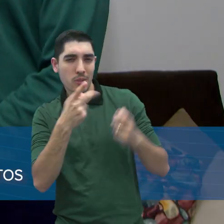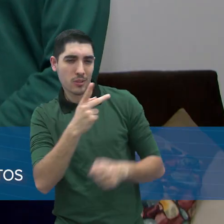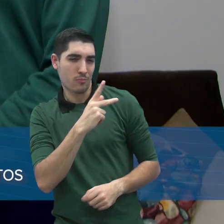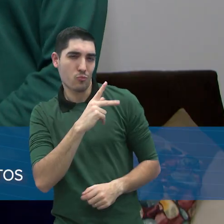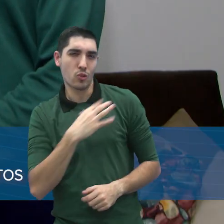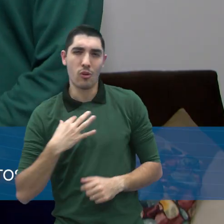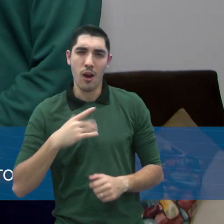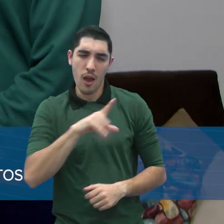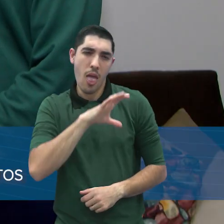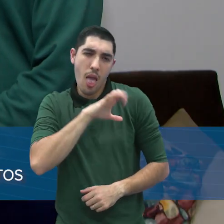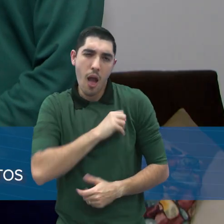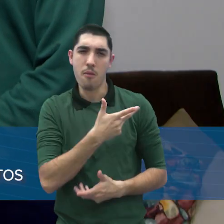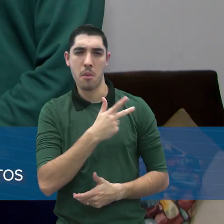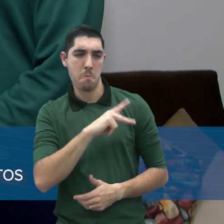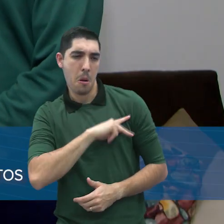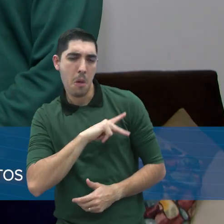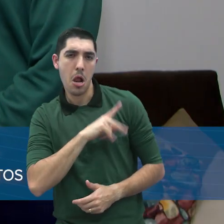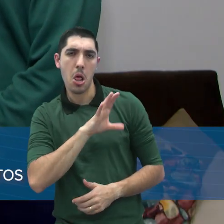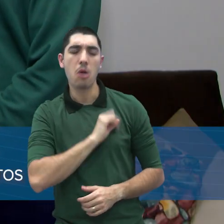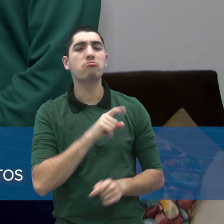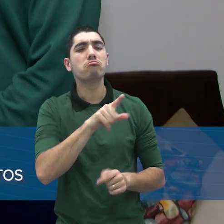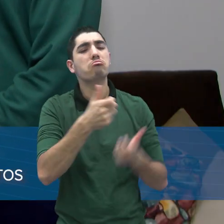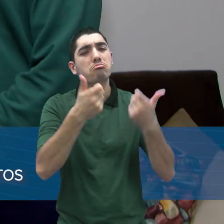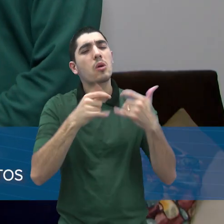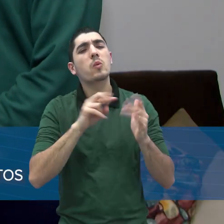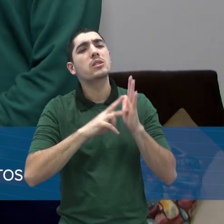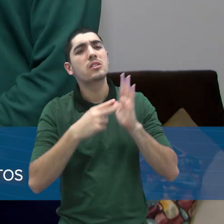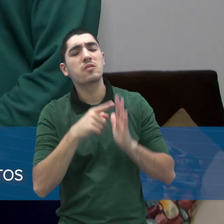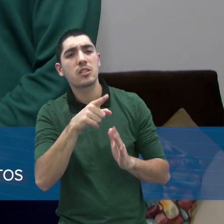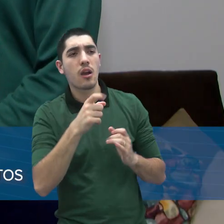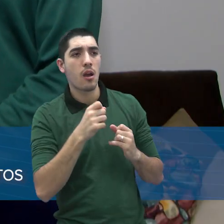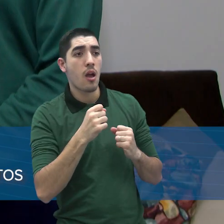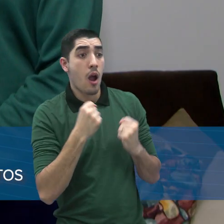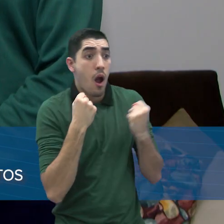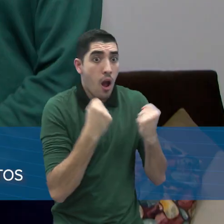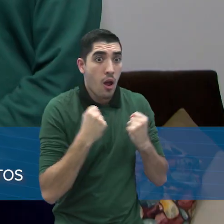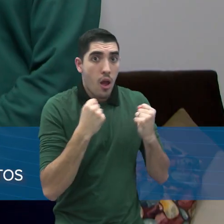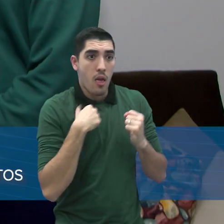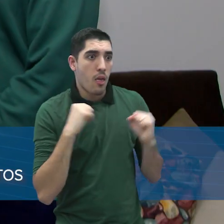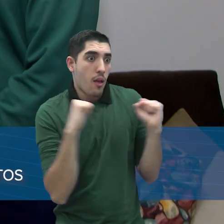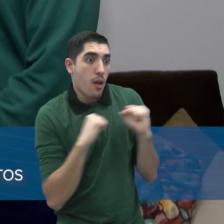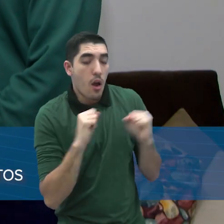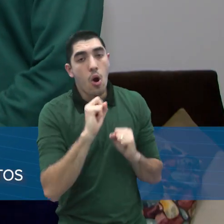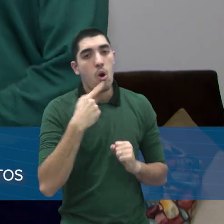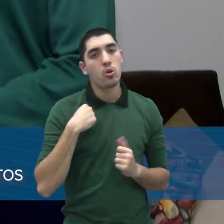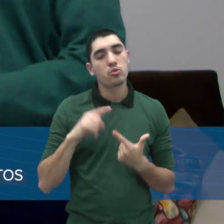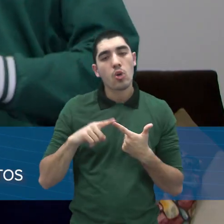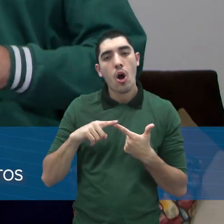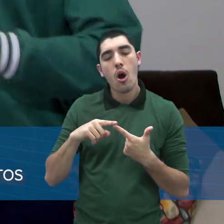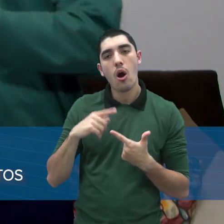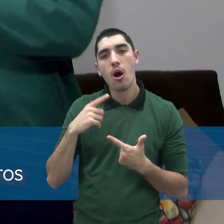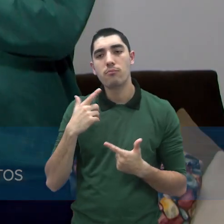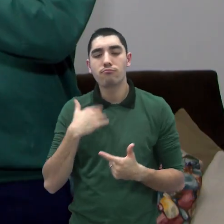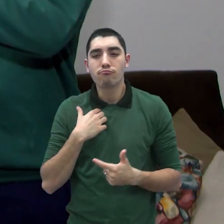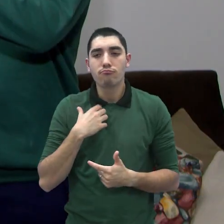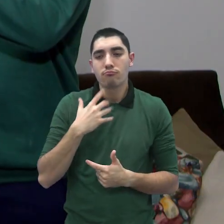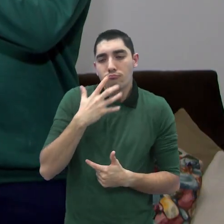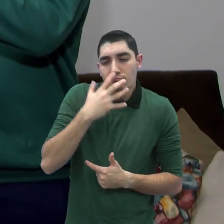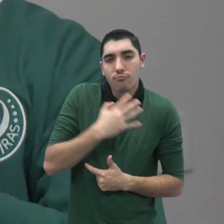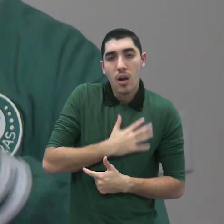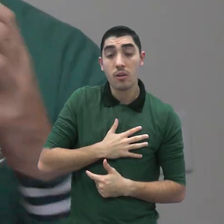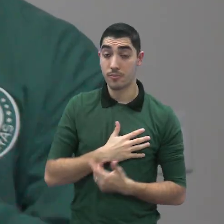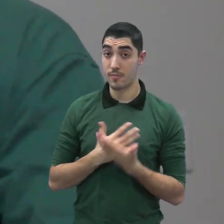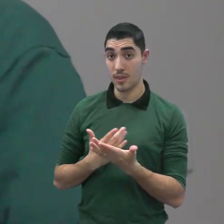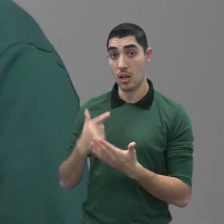começar perguntando o seguinte, para você, o que é fanatismo, é paixão e onde você se enquadra? Então, né, o fanatismo, a